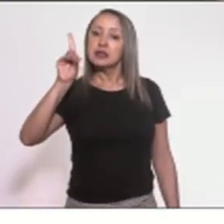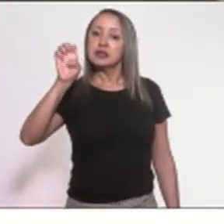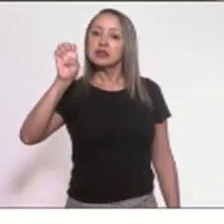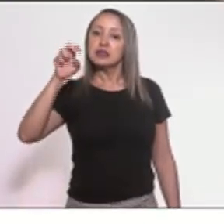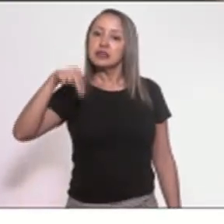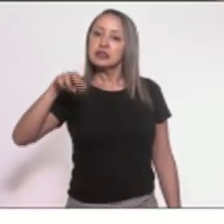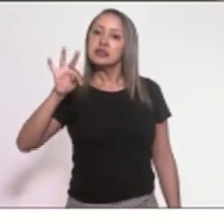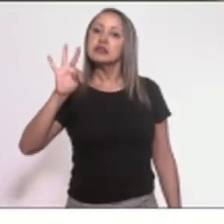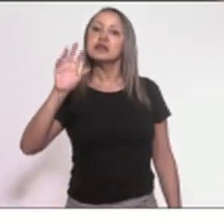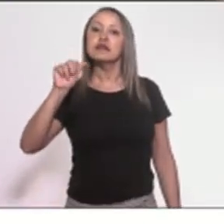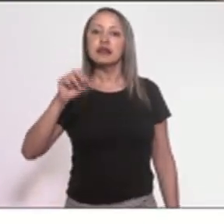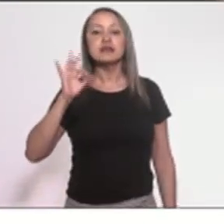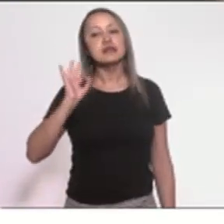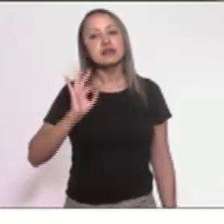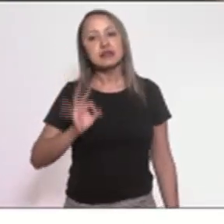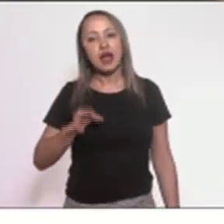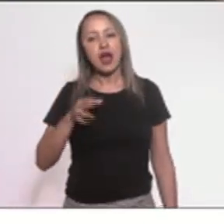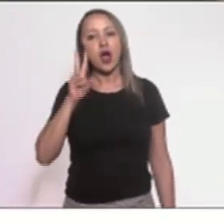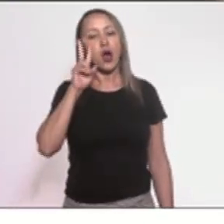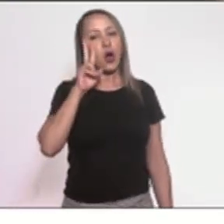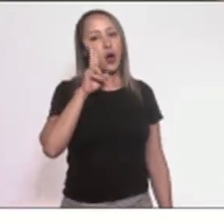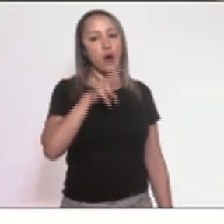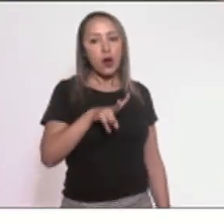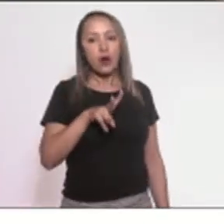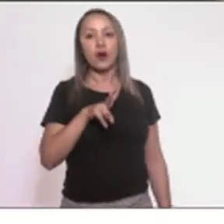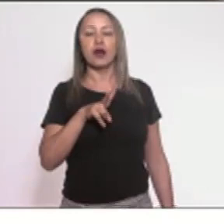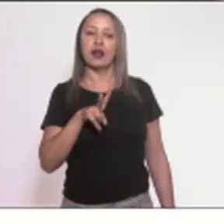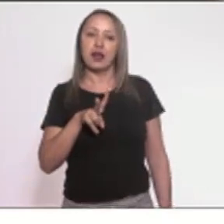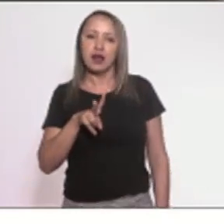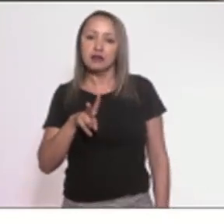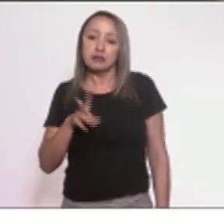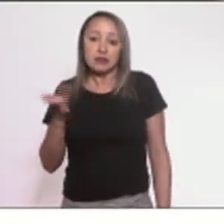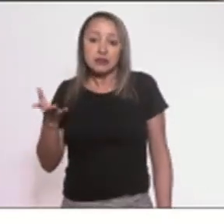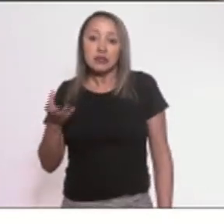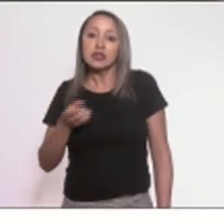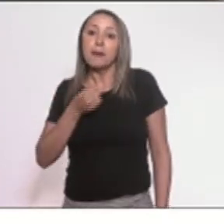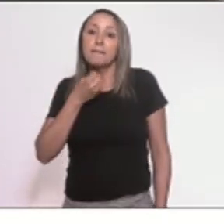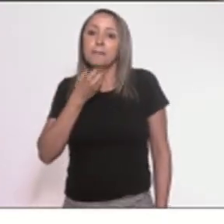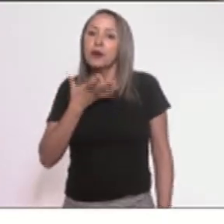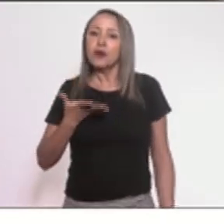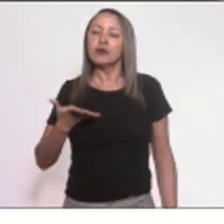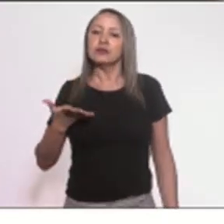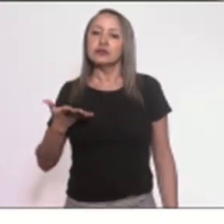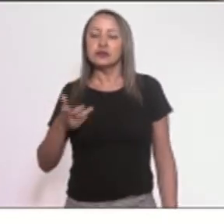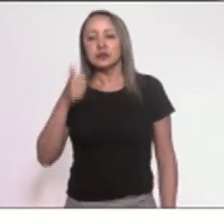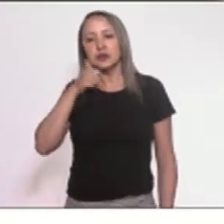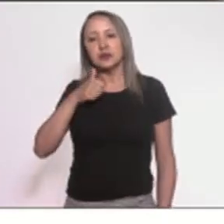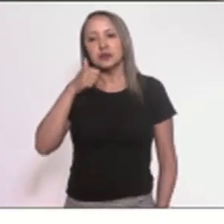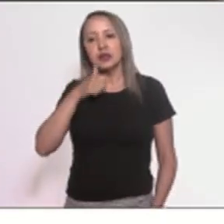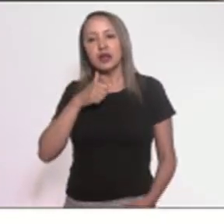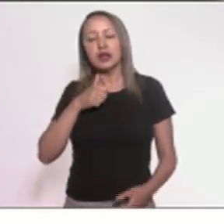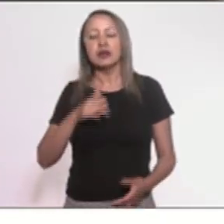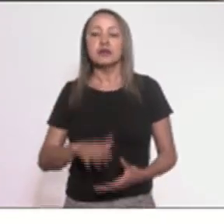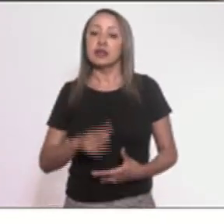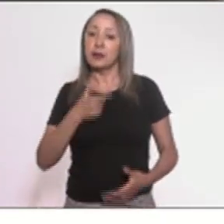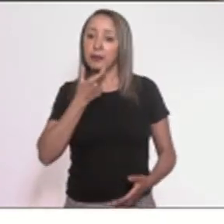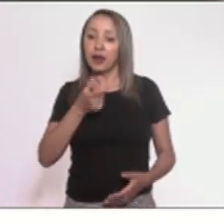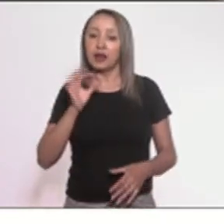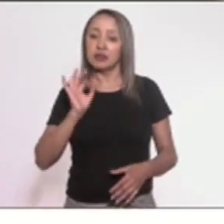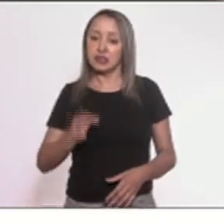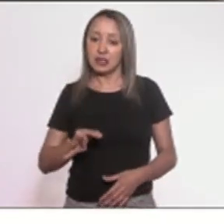olhar aí e fazer reverência a essa que é um espaço pedagógico. E aí